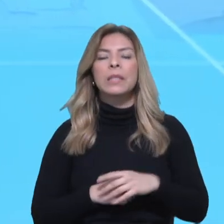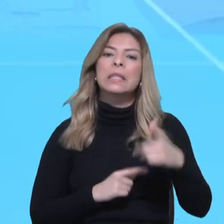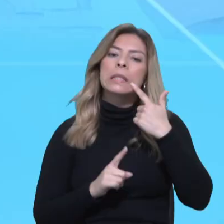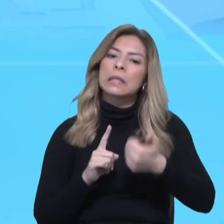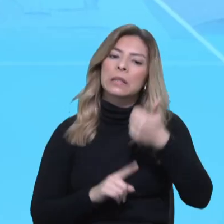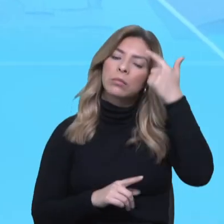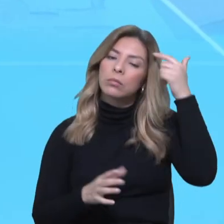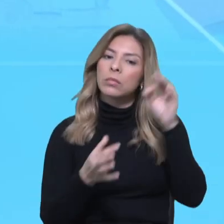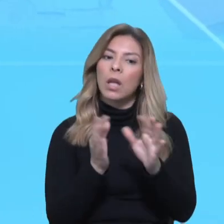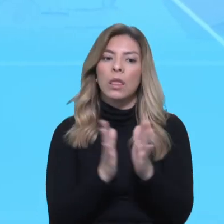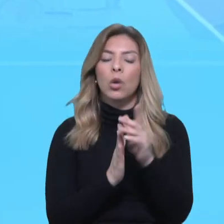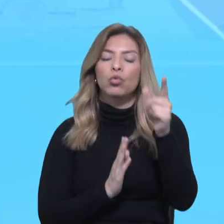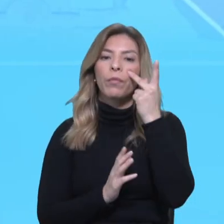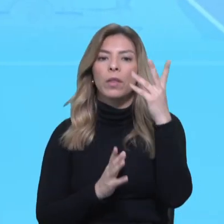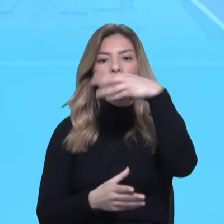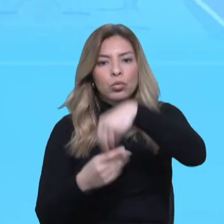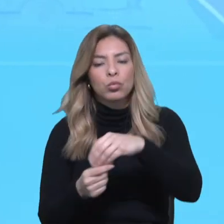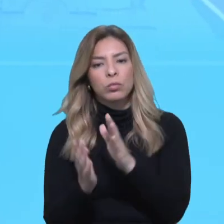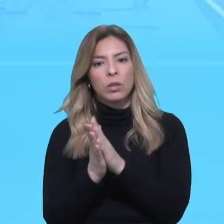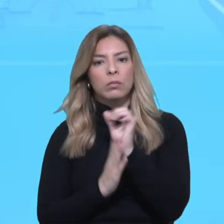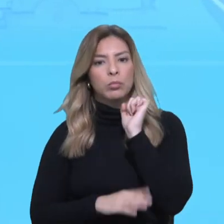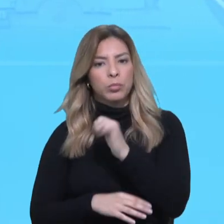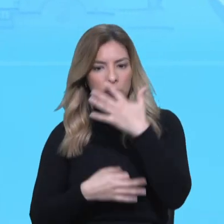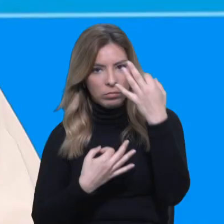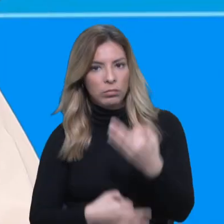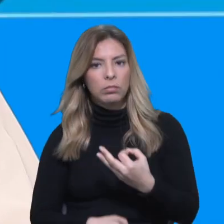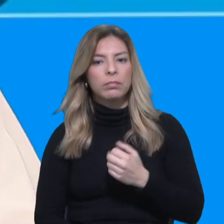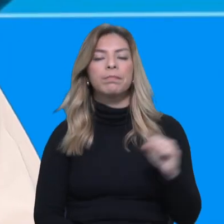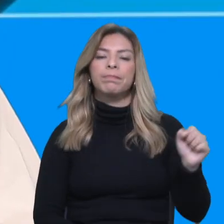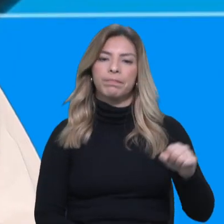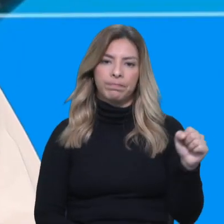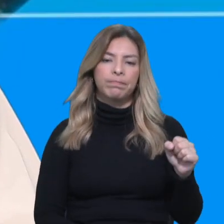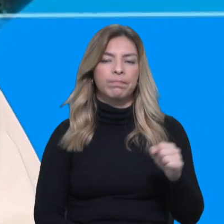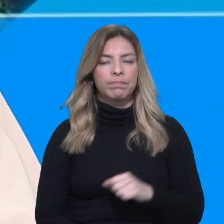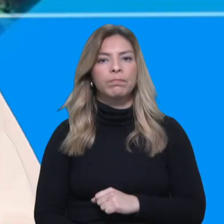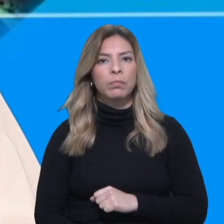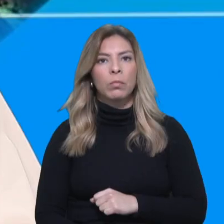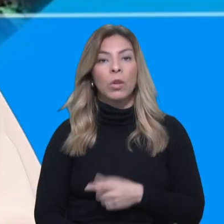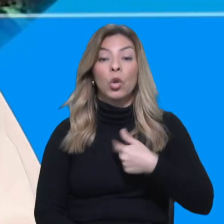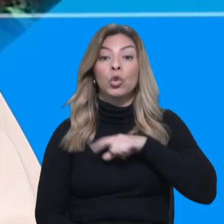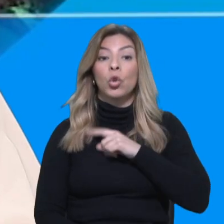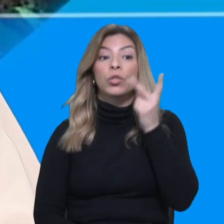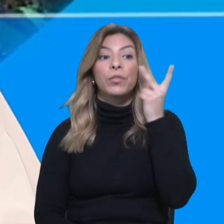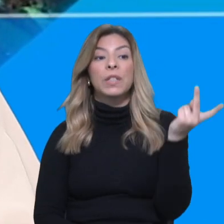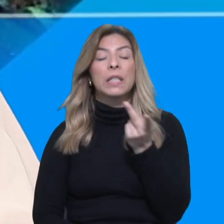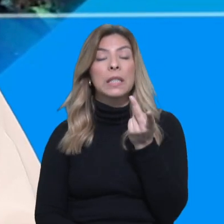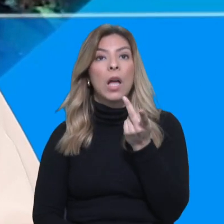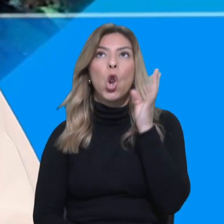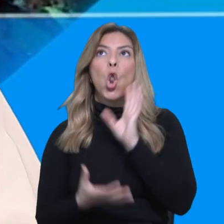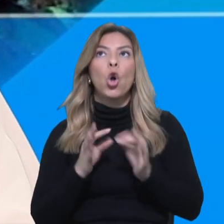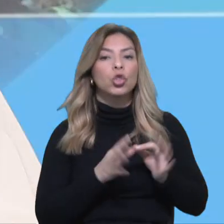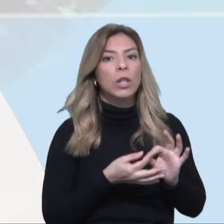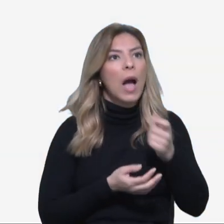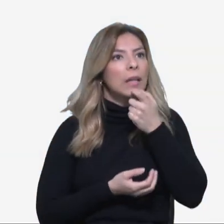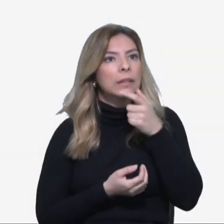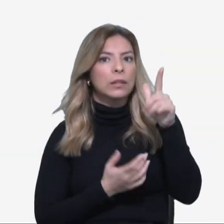Cristo e da vida em Cristo, essencialmente, que se afirma? Exatamente. Aliás, a nossa vida só tem sentido porque